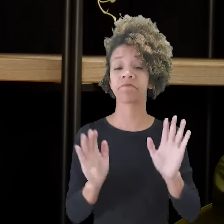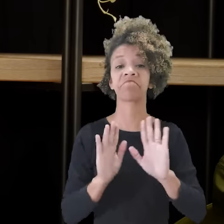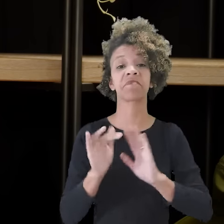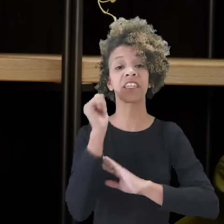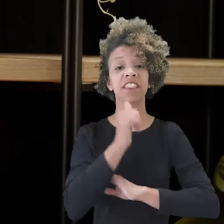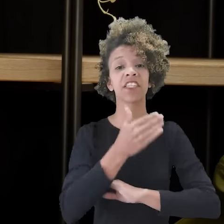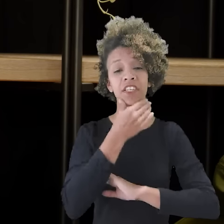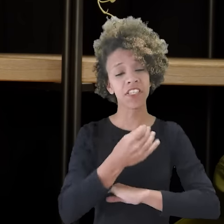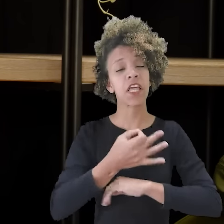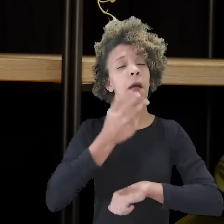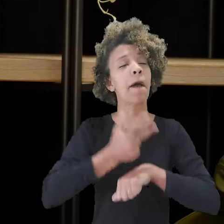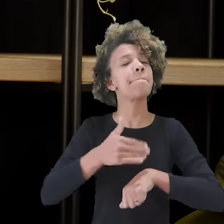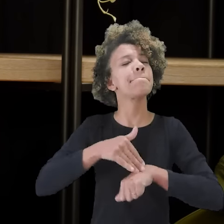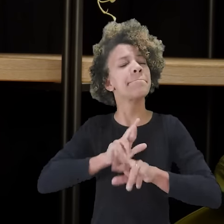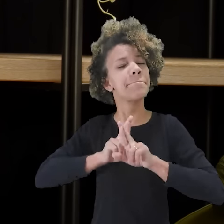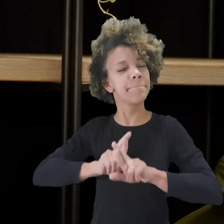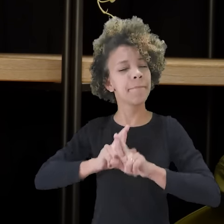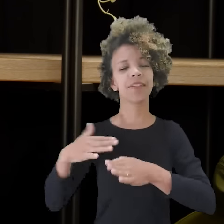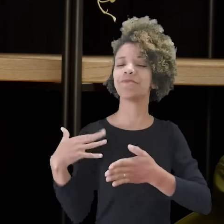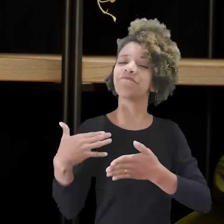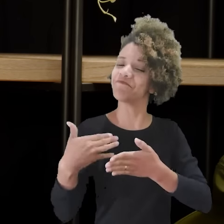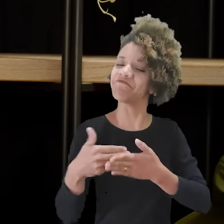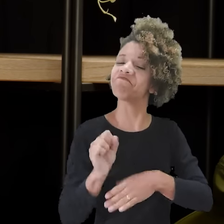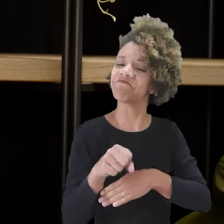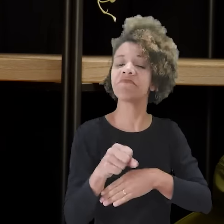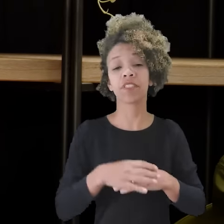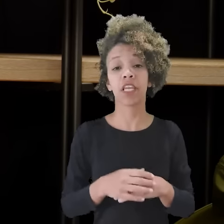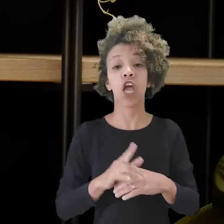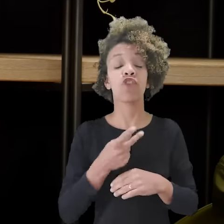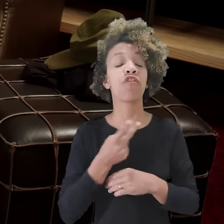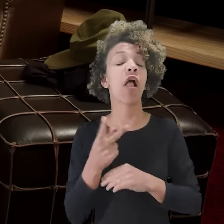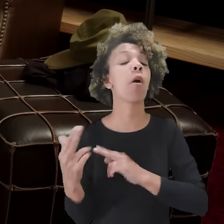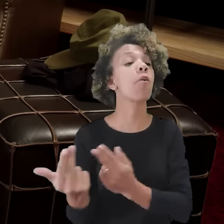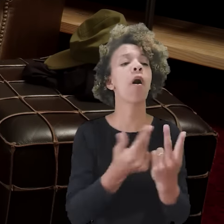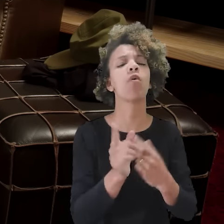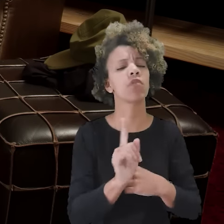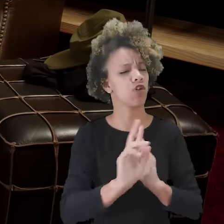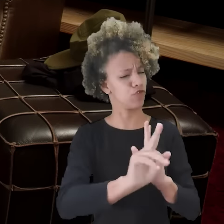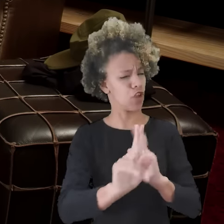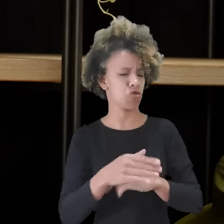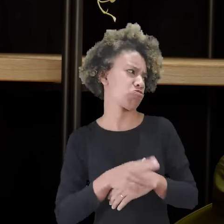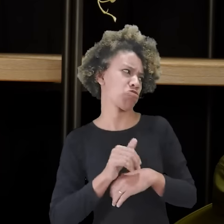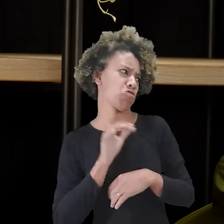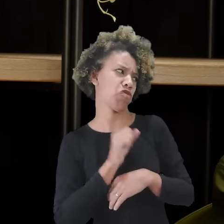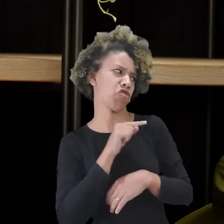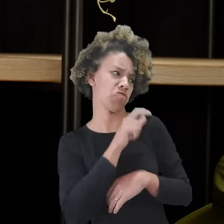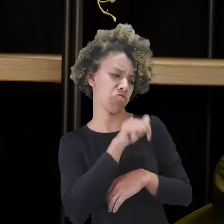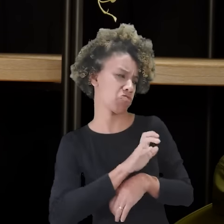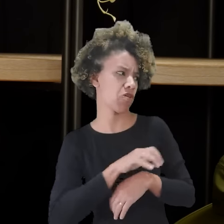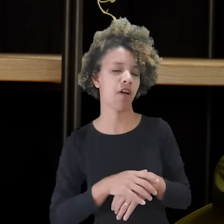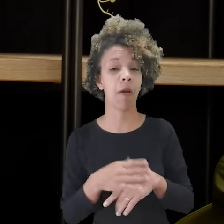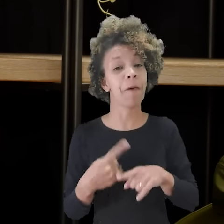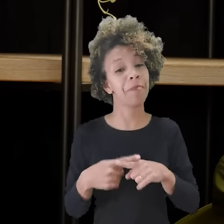senhoras e senhores Esse é um dos Latinos mais esperados de todos os tempos Eu não falo isso para todos né Marcão porque estou